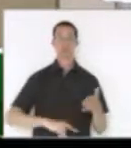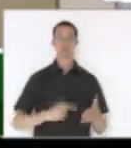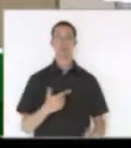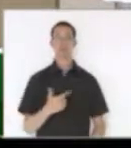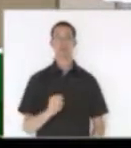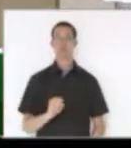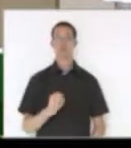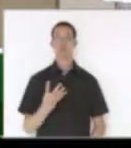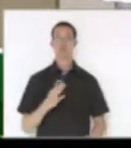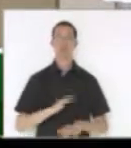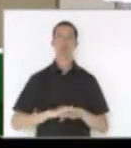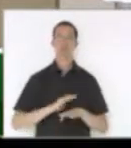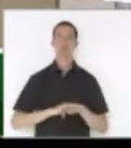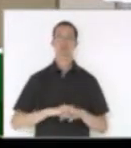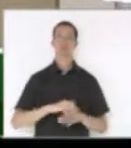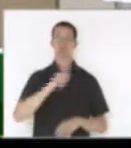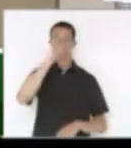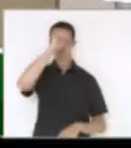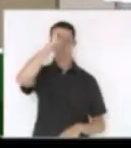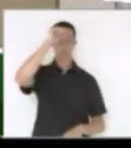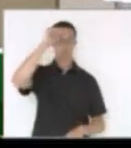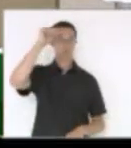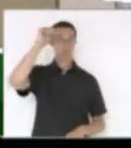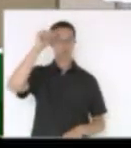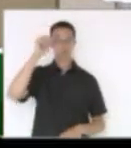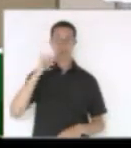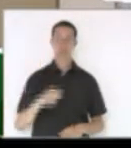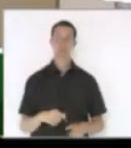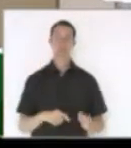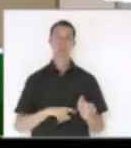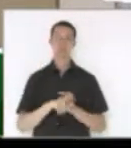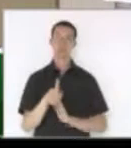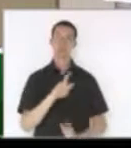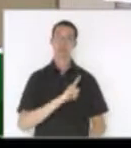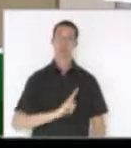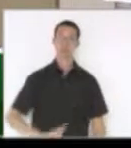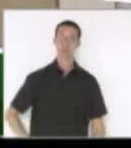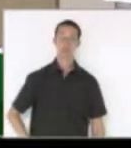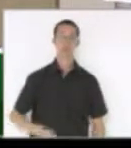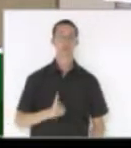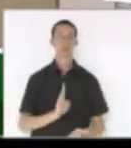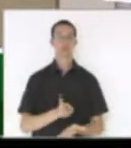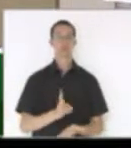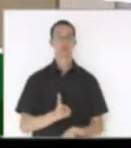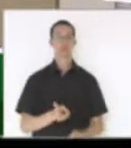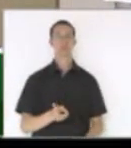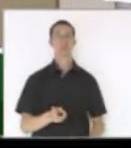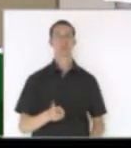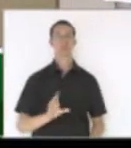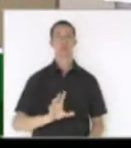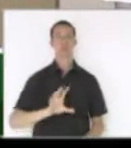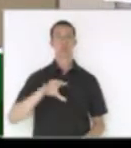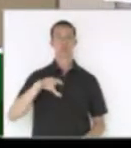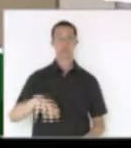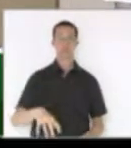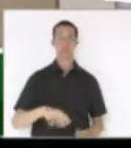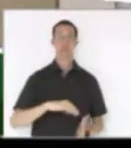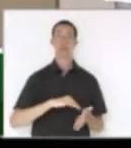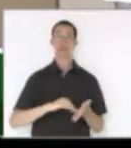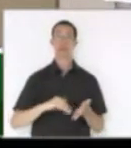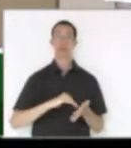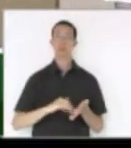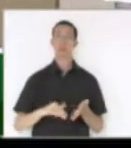Darcy de Matos, apelando ao governador do Estado pela manutenção da unidade da Secretaria do Estado da